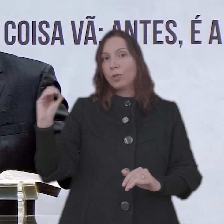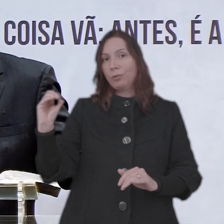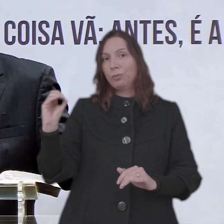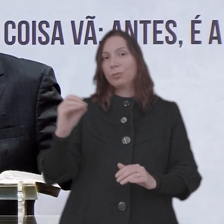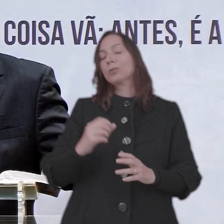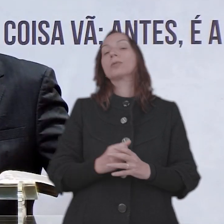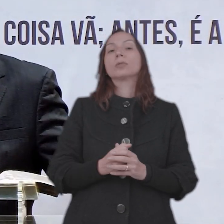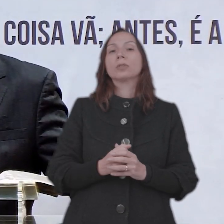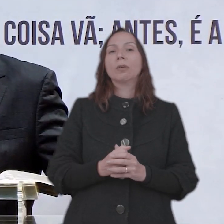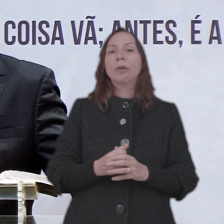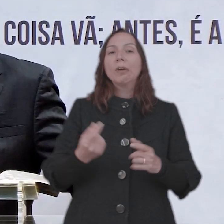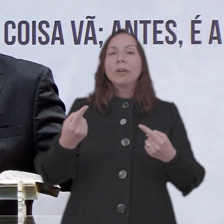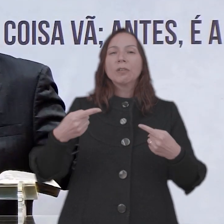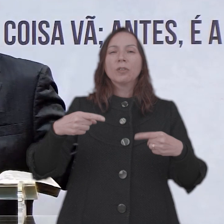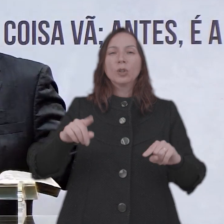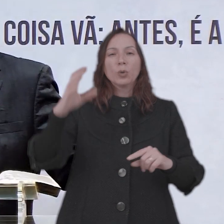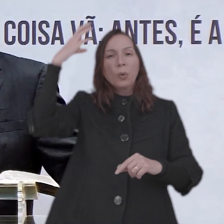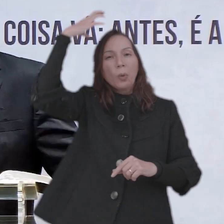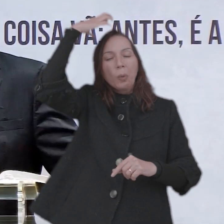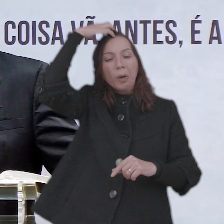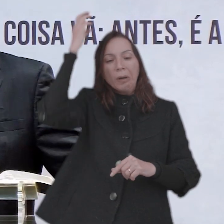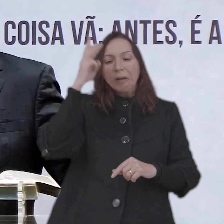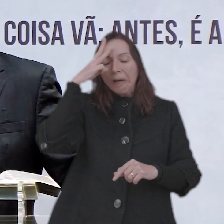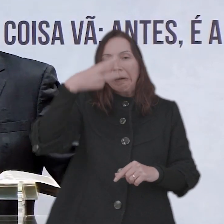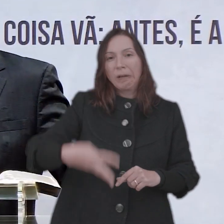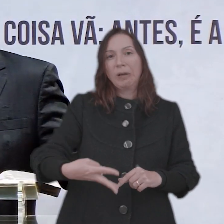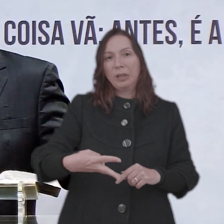que enfrentou o rei Acabe, a sua esposa,